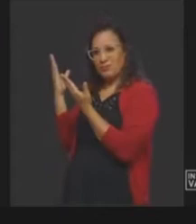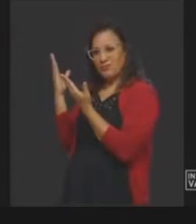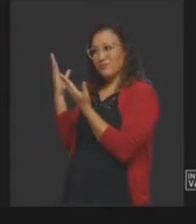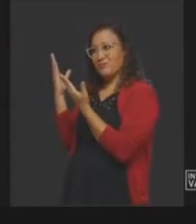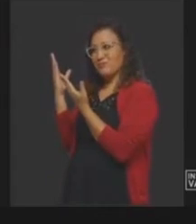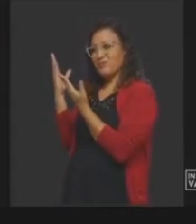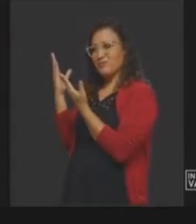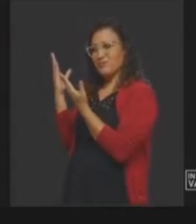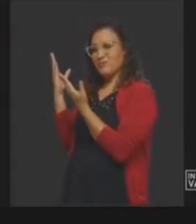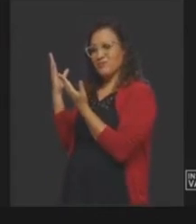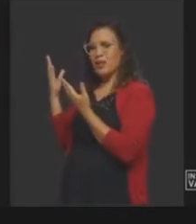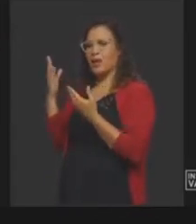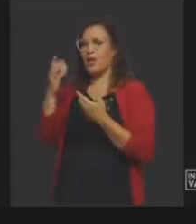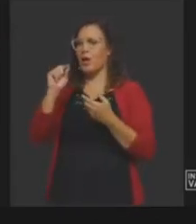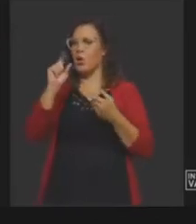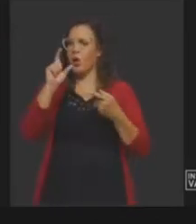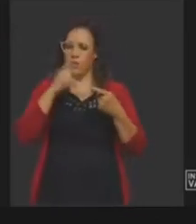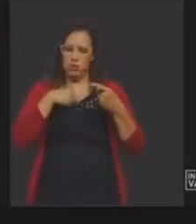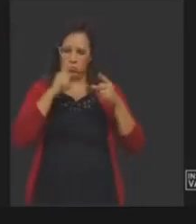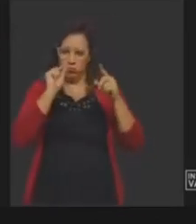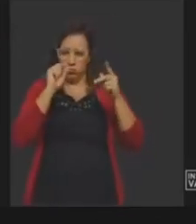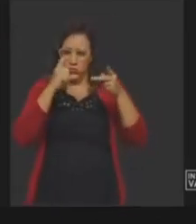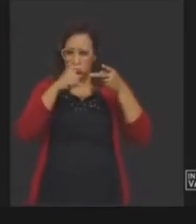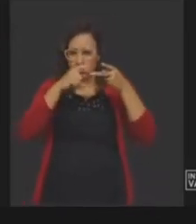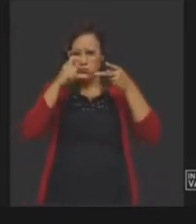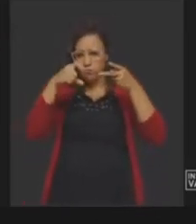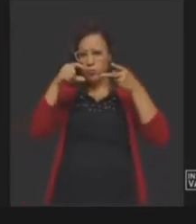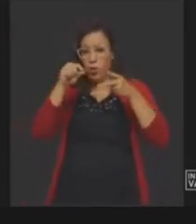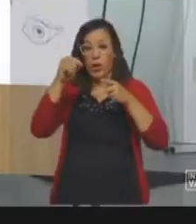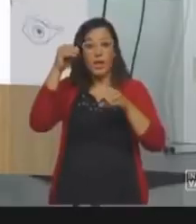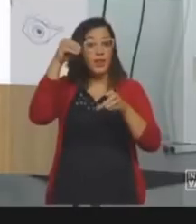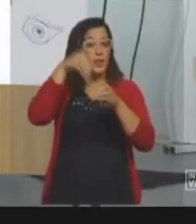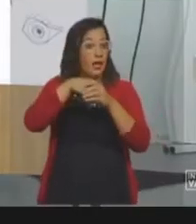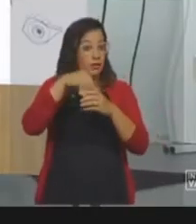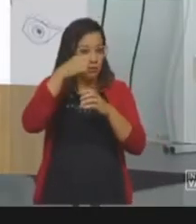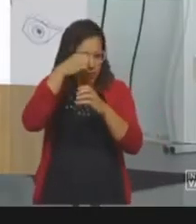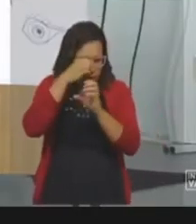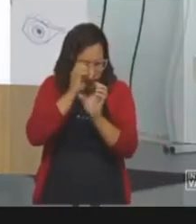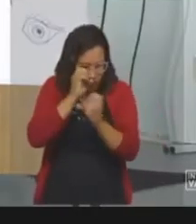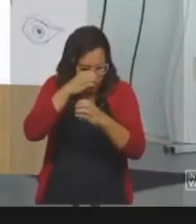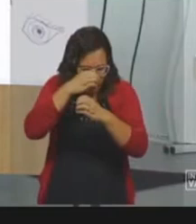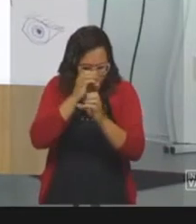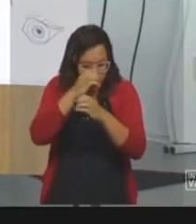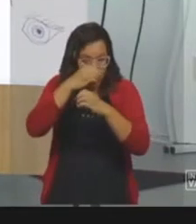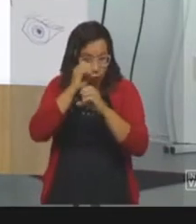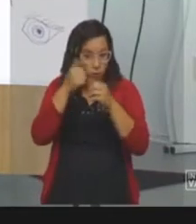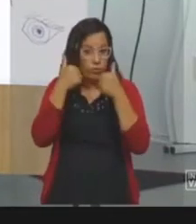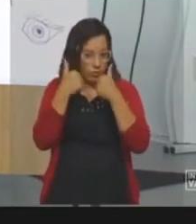Esse gene, então, ele vai ser inserido num retrovírus em laboratório, tá? Fora do corpo,